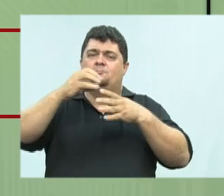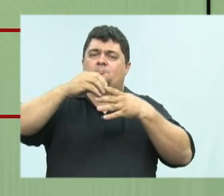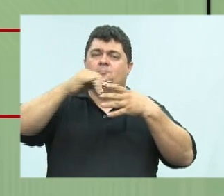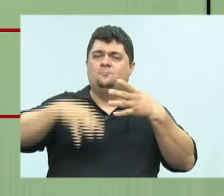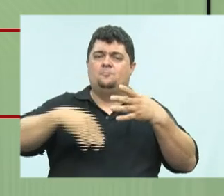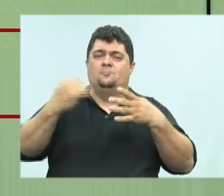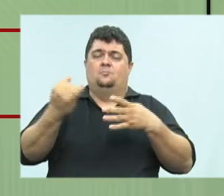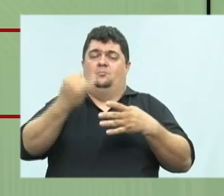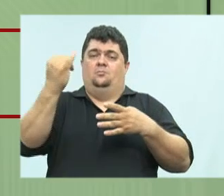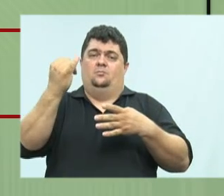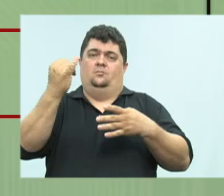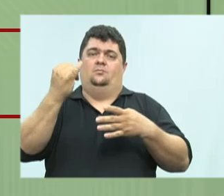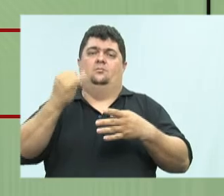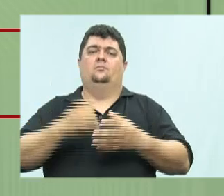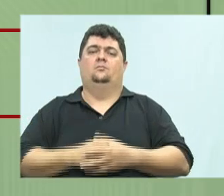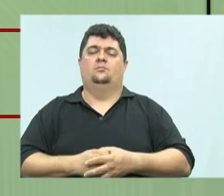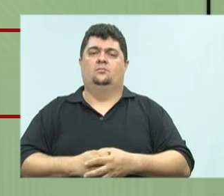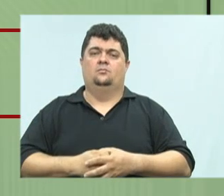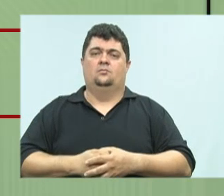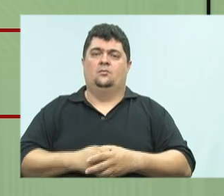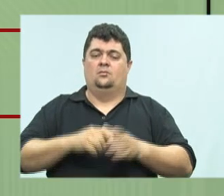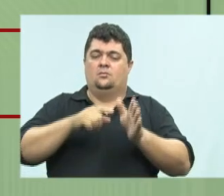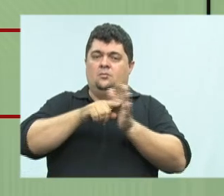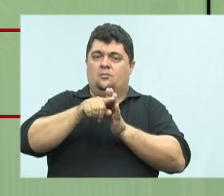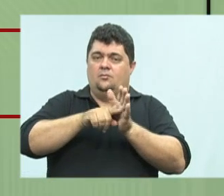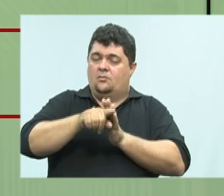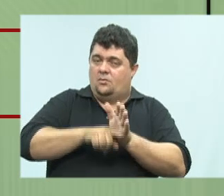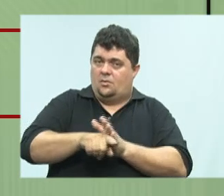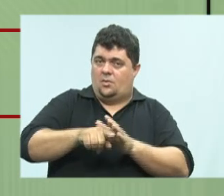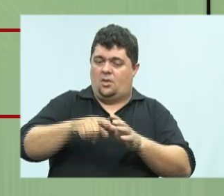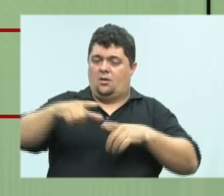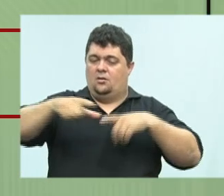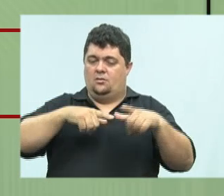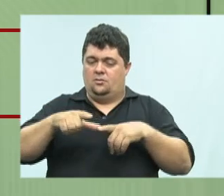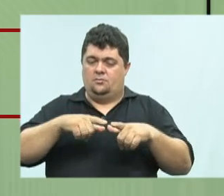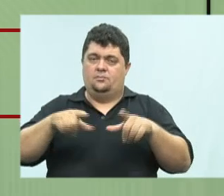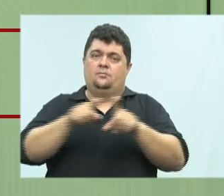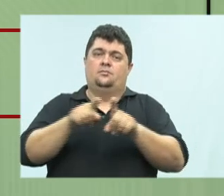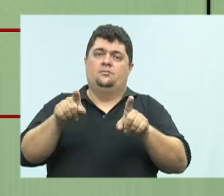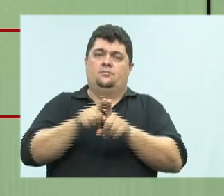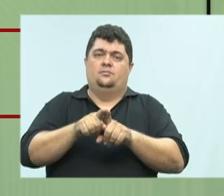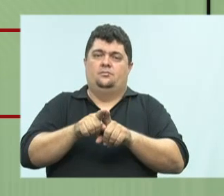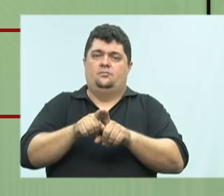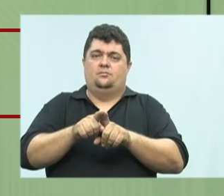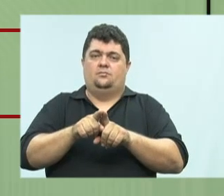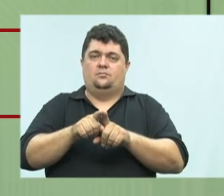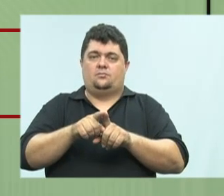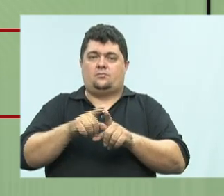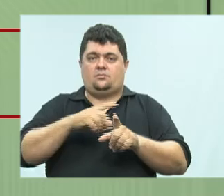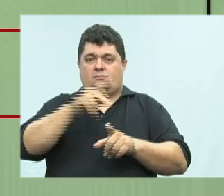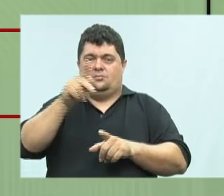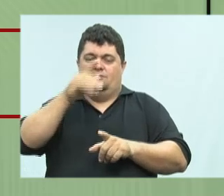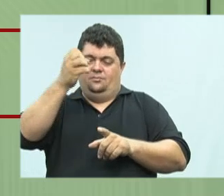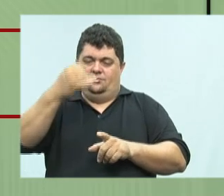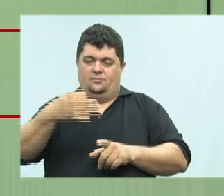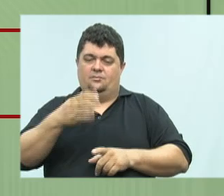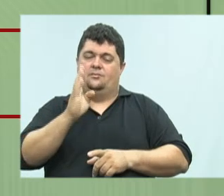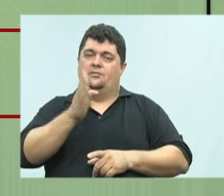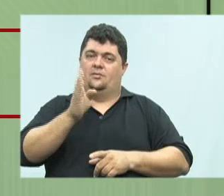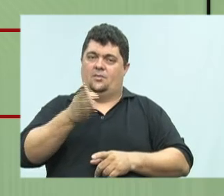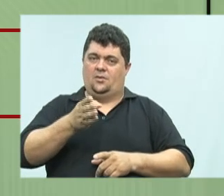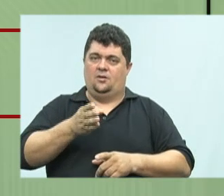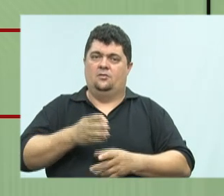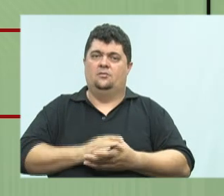as grandes características da pesquisa-ação que, como bem frisou a professora, por uma